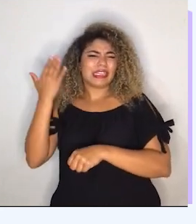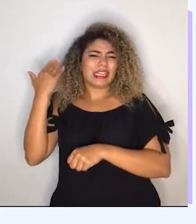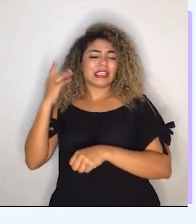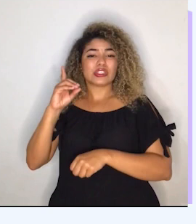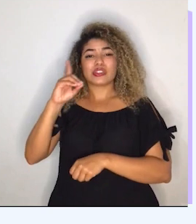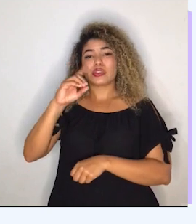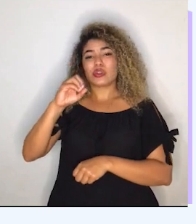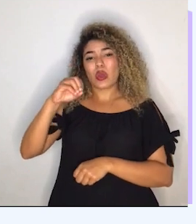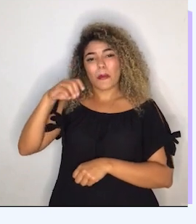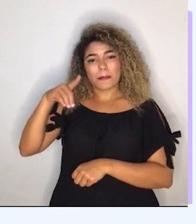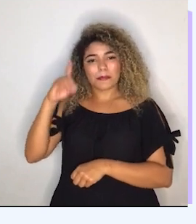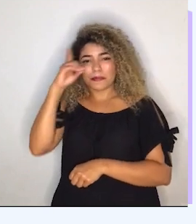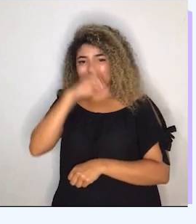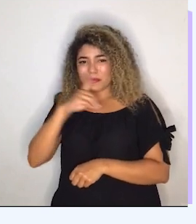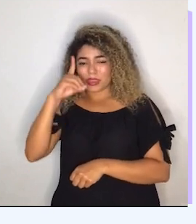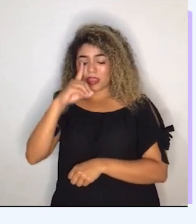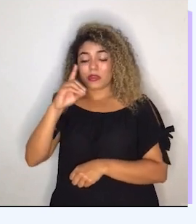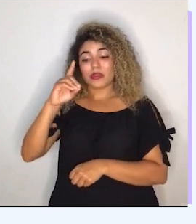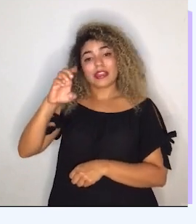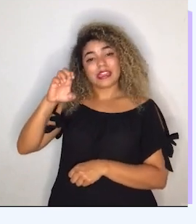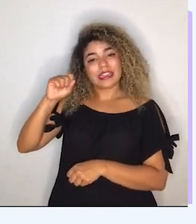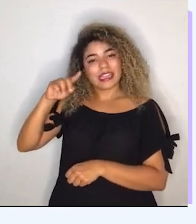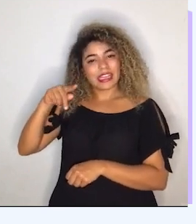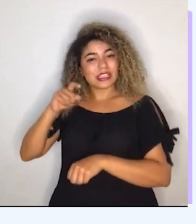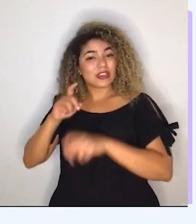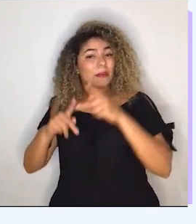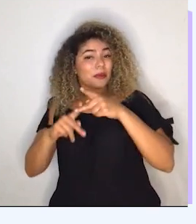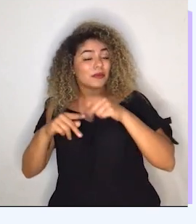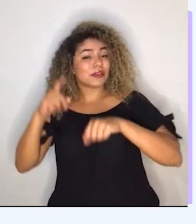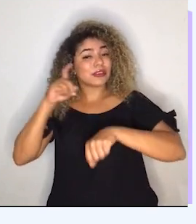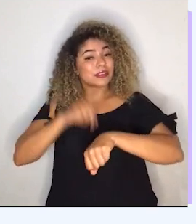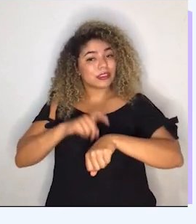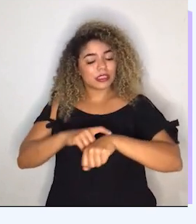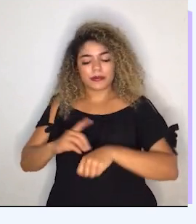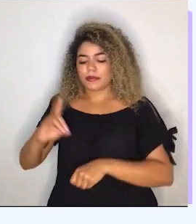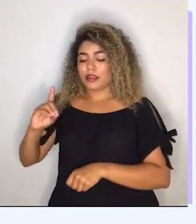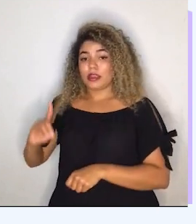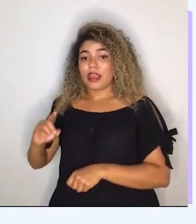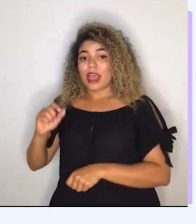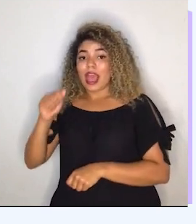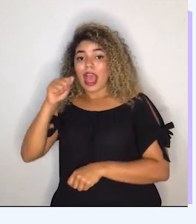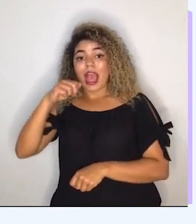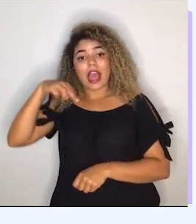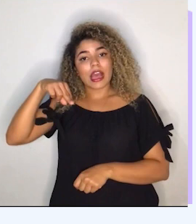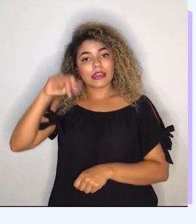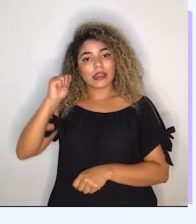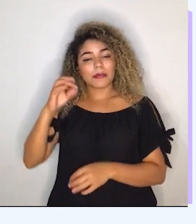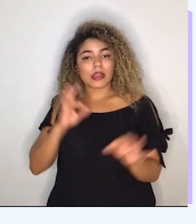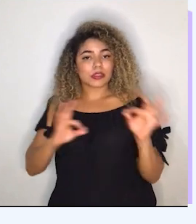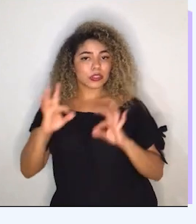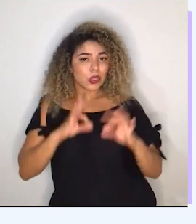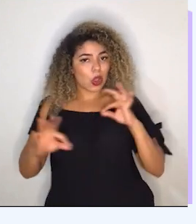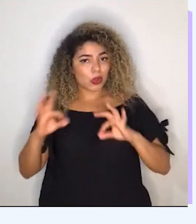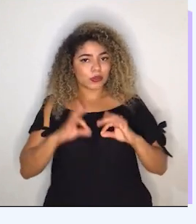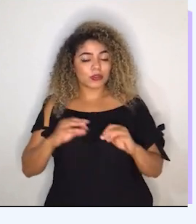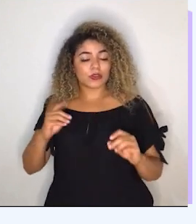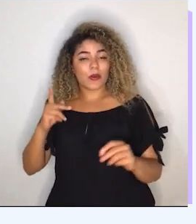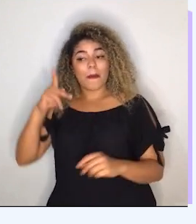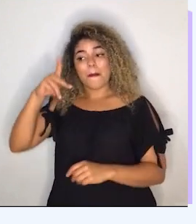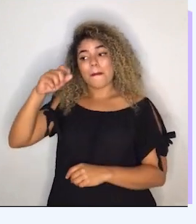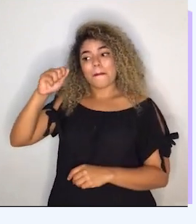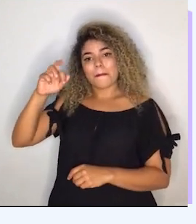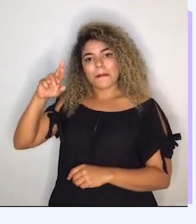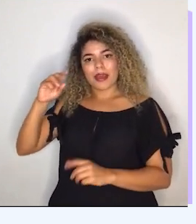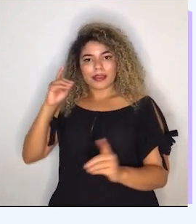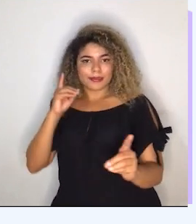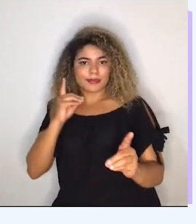domingo. Temos o desde como uma preposição de tempo. E na letra D, Ana Paula se arrumou para o encontro. O para